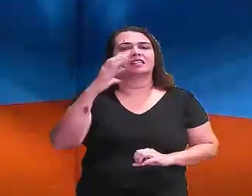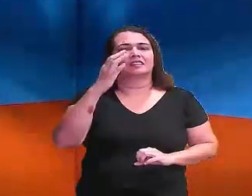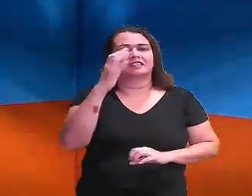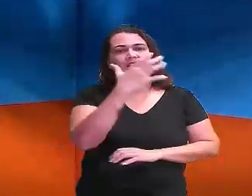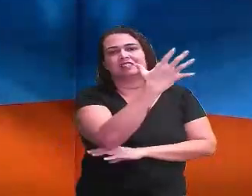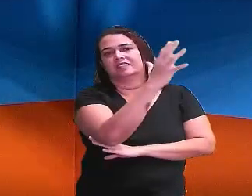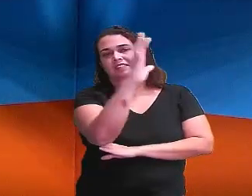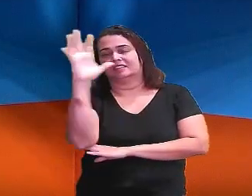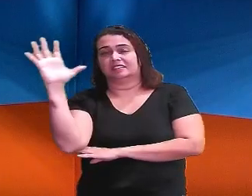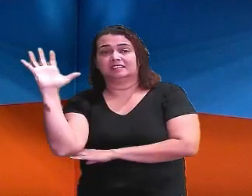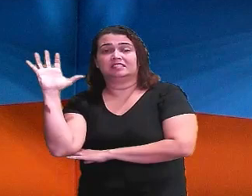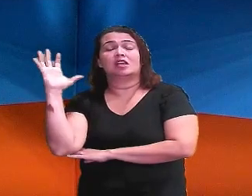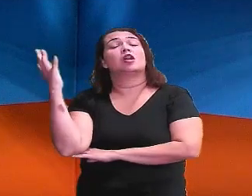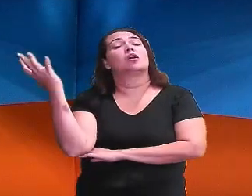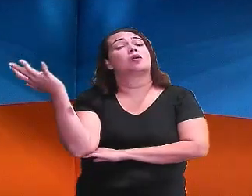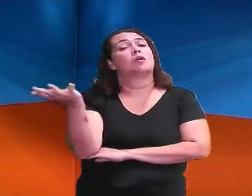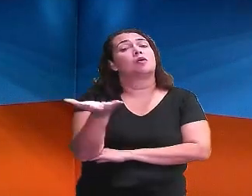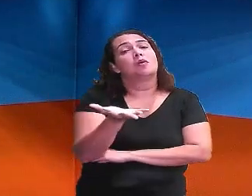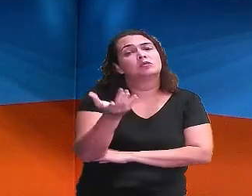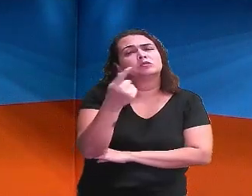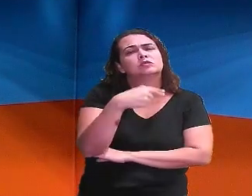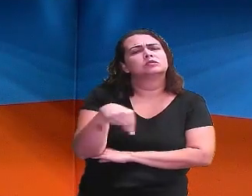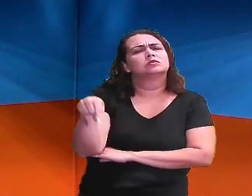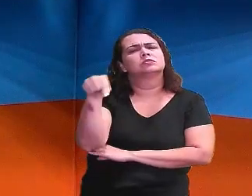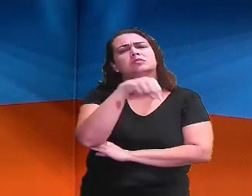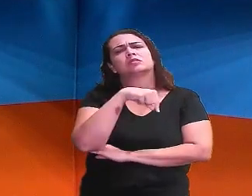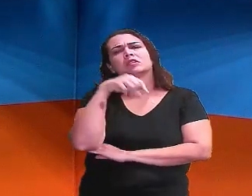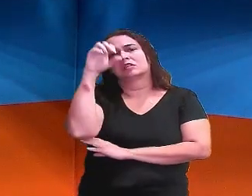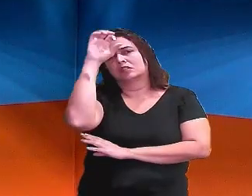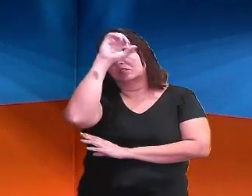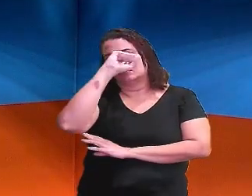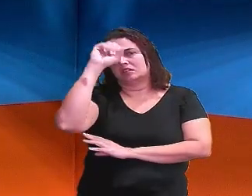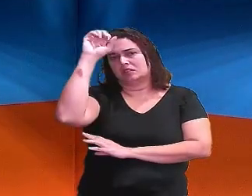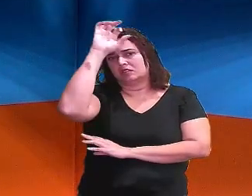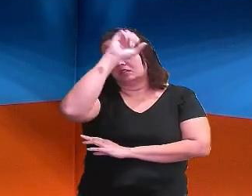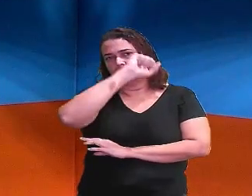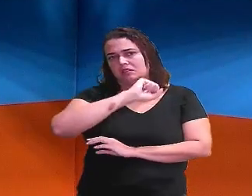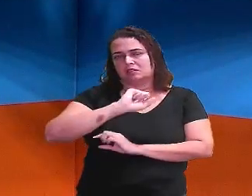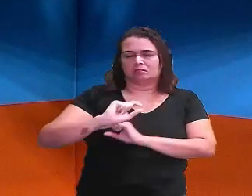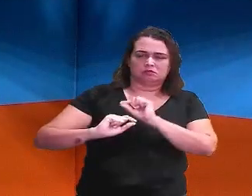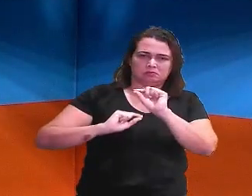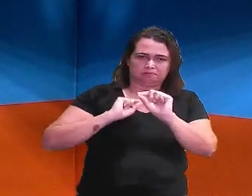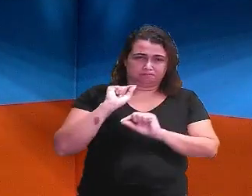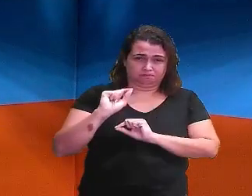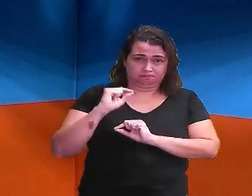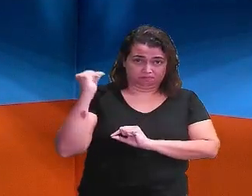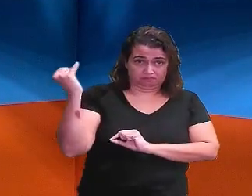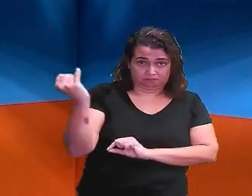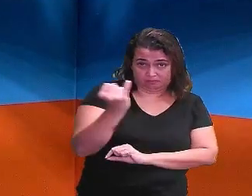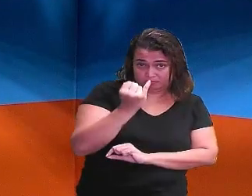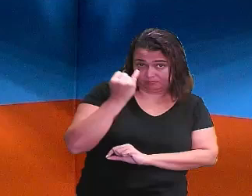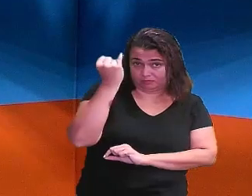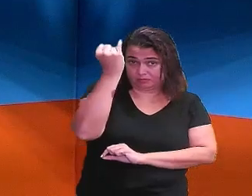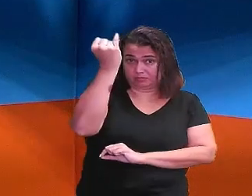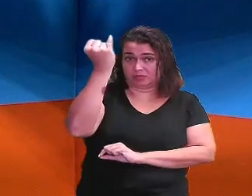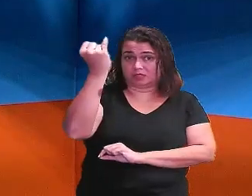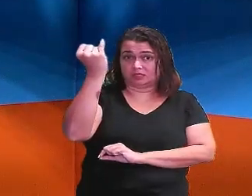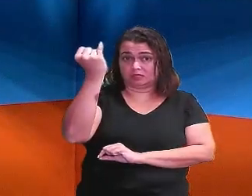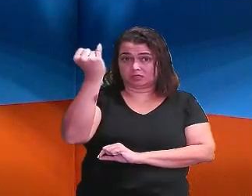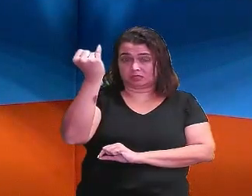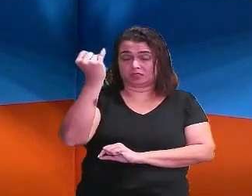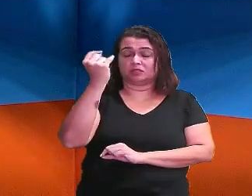certo? Nessa nossa aula de hoje, a gente vai aprender sobre um objeto de conhecimento fundamental, muito importante, tá certo? Que é